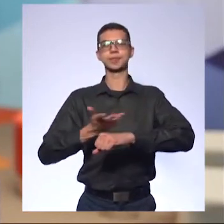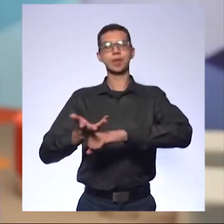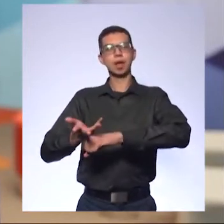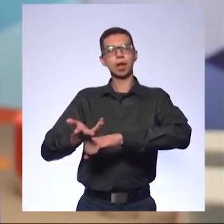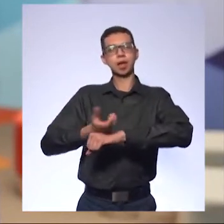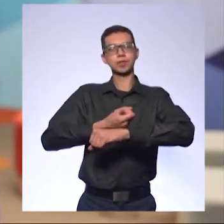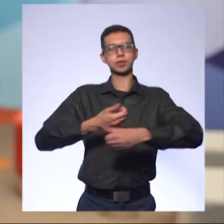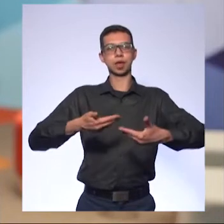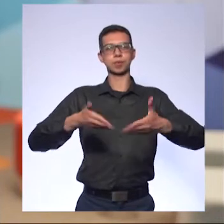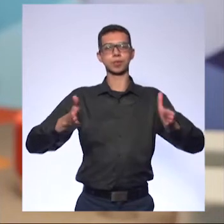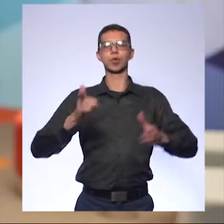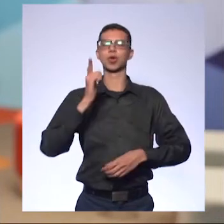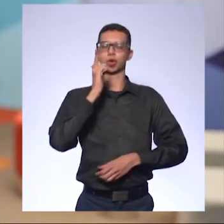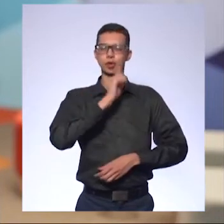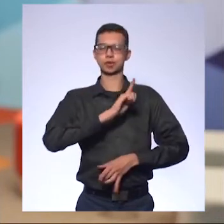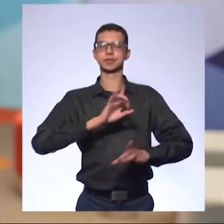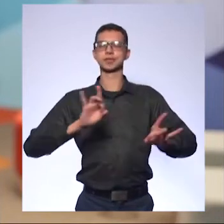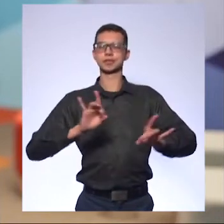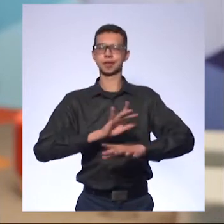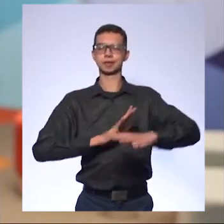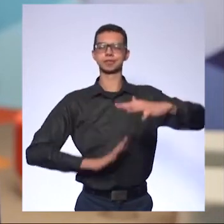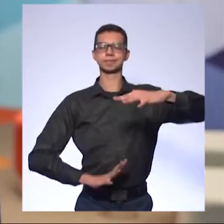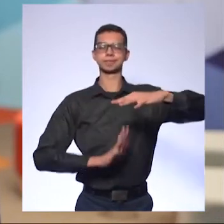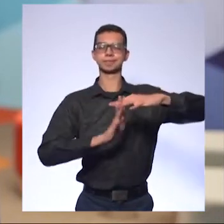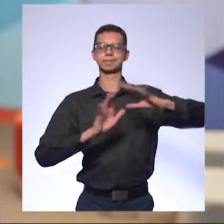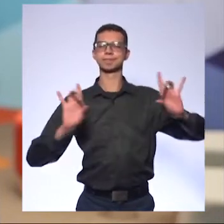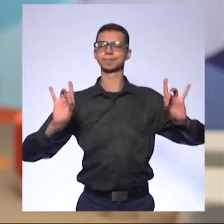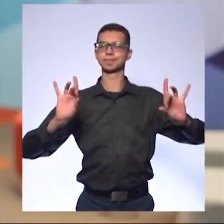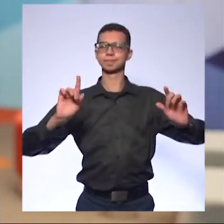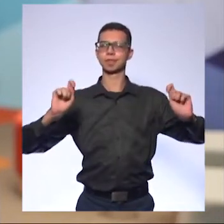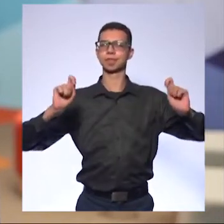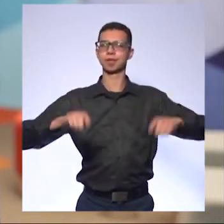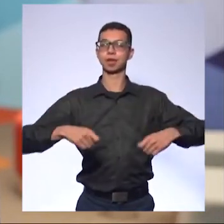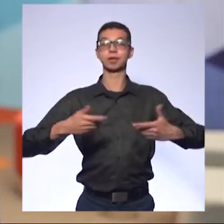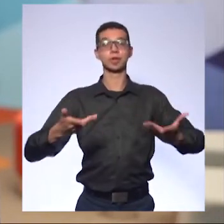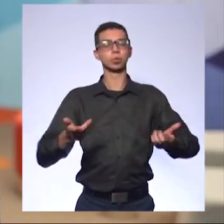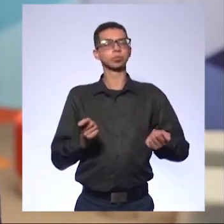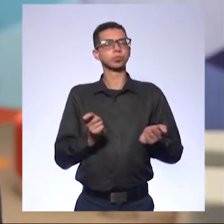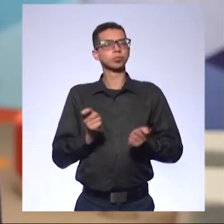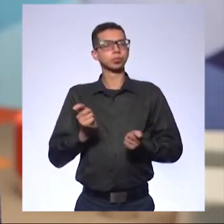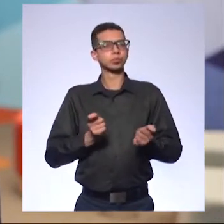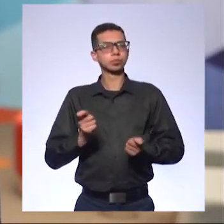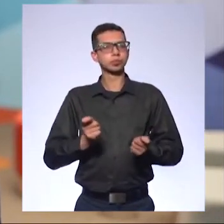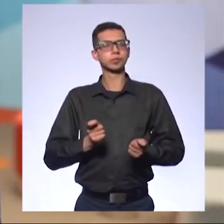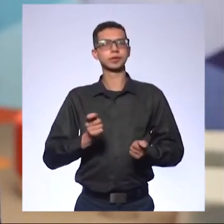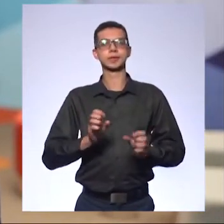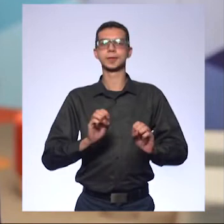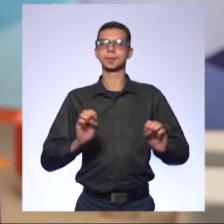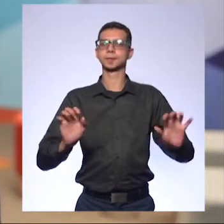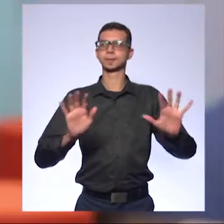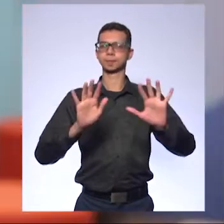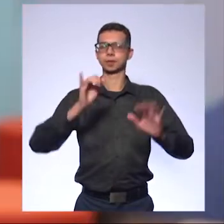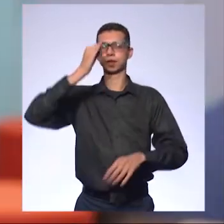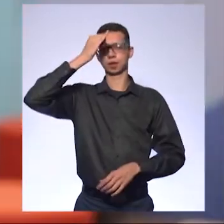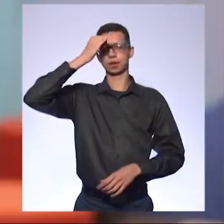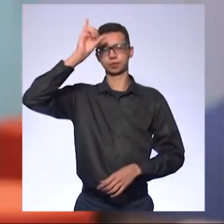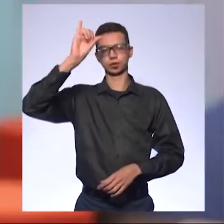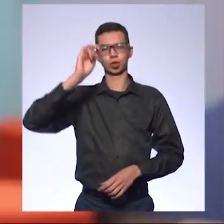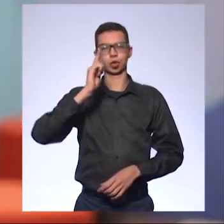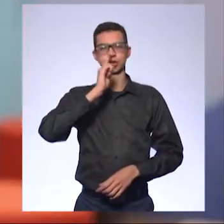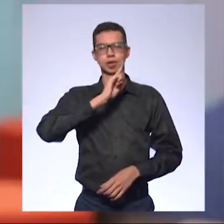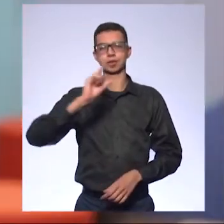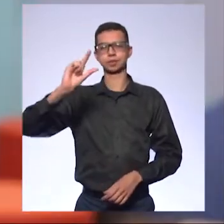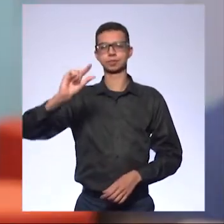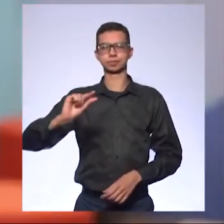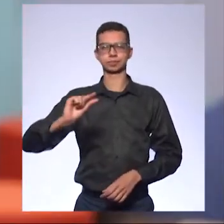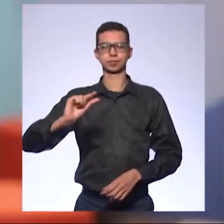Então, os jogos foram balanceados, né? Tudo que se emitiu, a gente conseguiu reduzir emissões em diferentes projetos. Mas esses